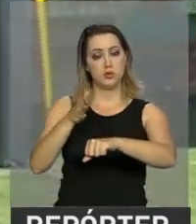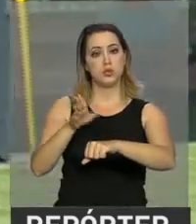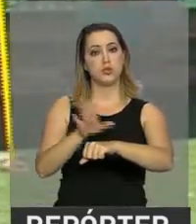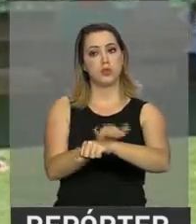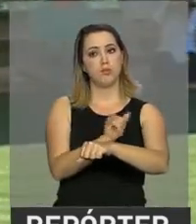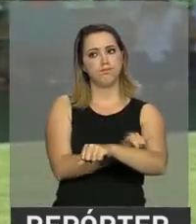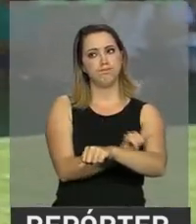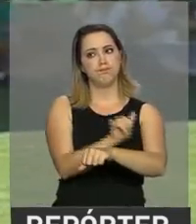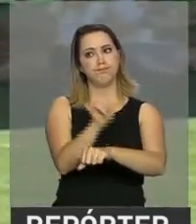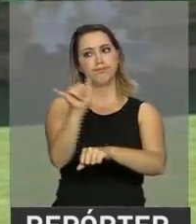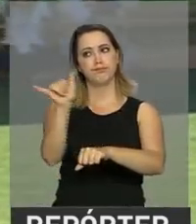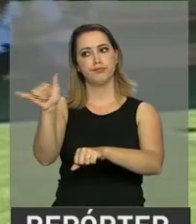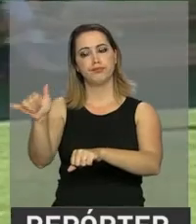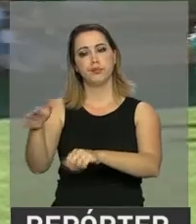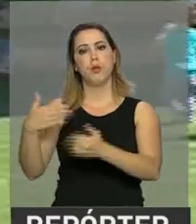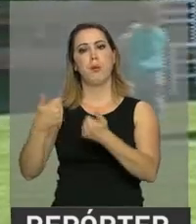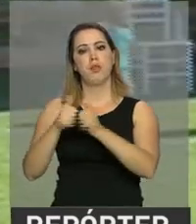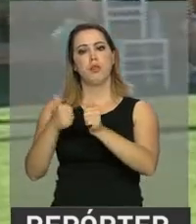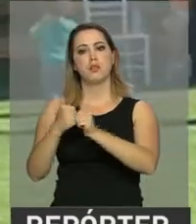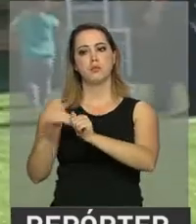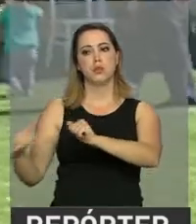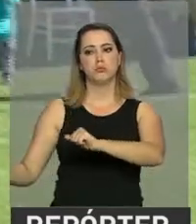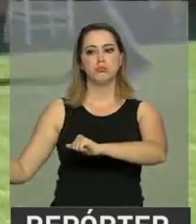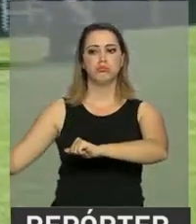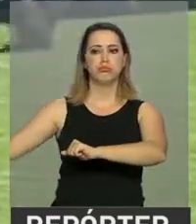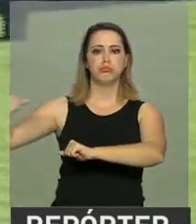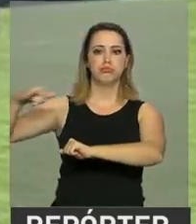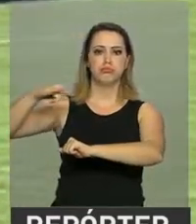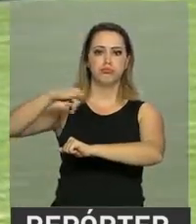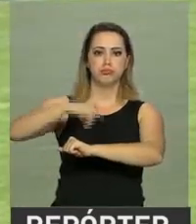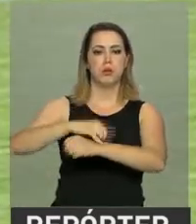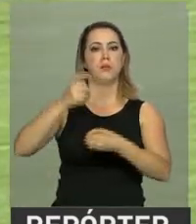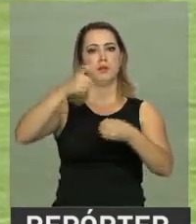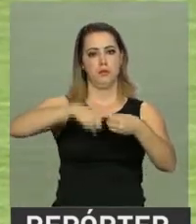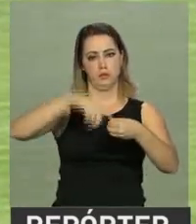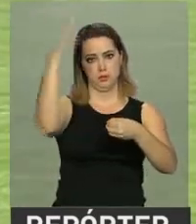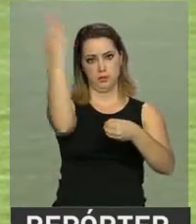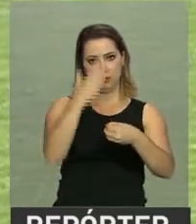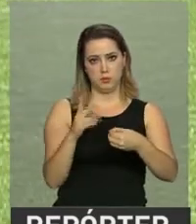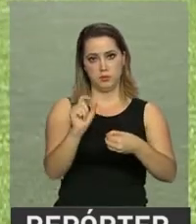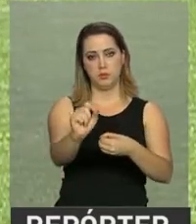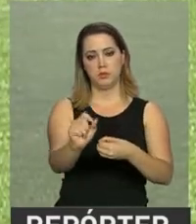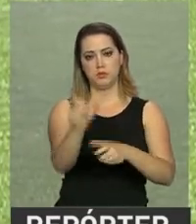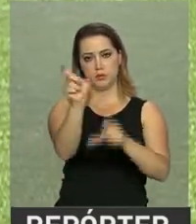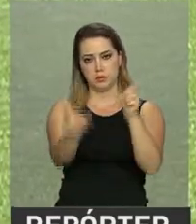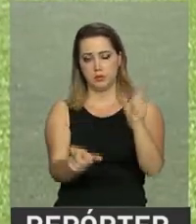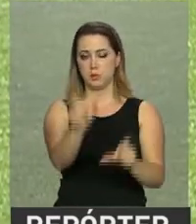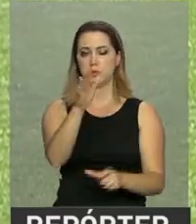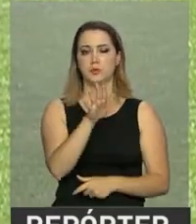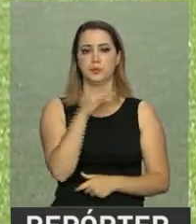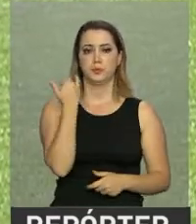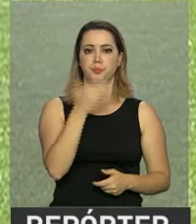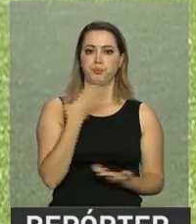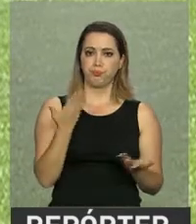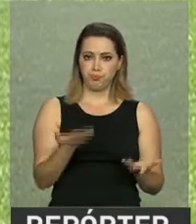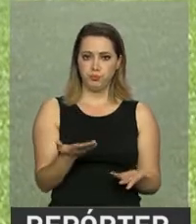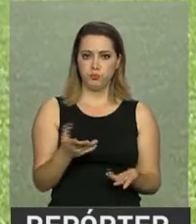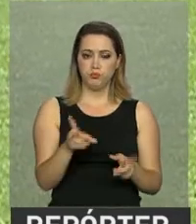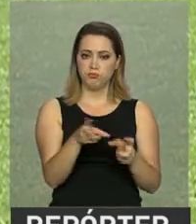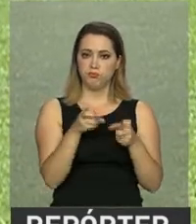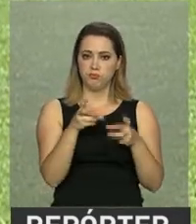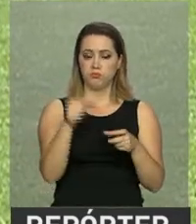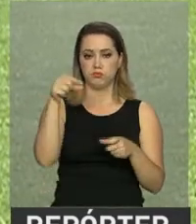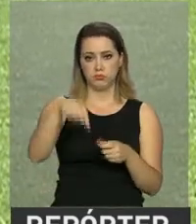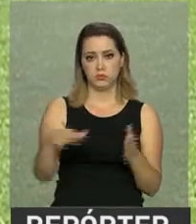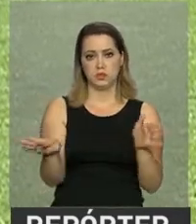para transportar os corpos das vítimas que serão veladas aqui em Chapecó. A previsão é que essas aeronaves aterrissem